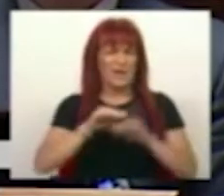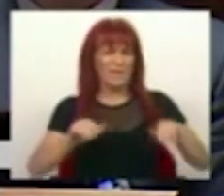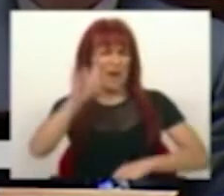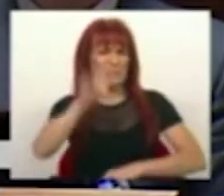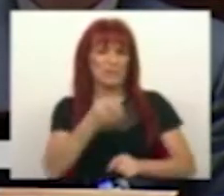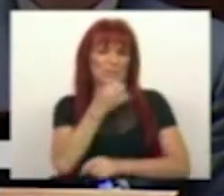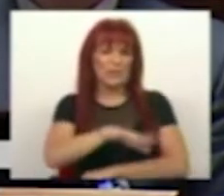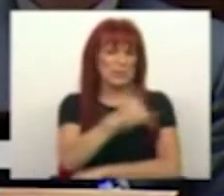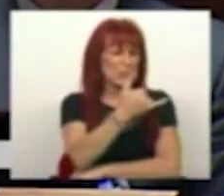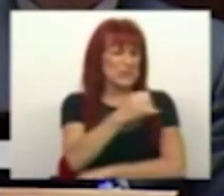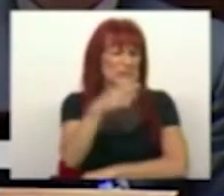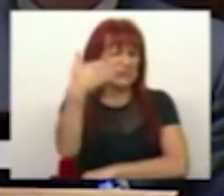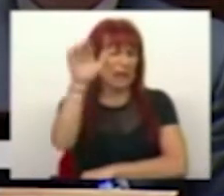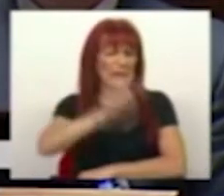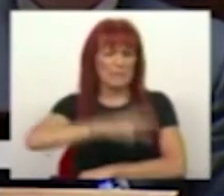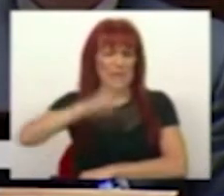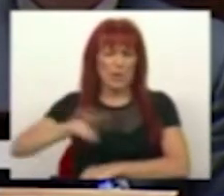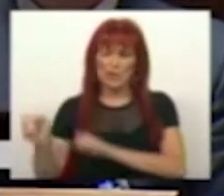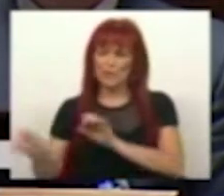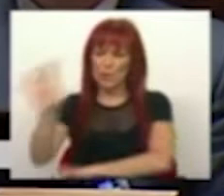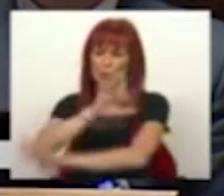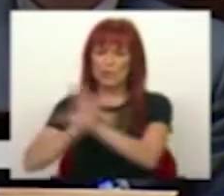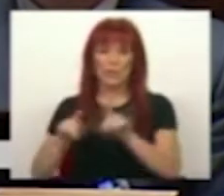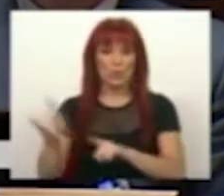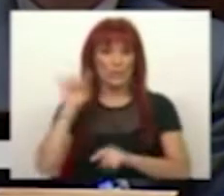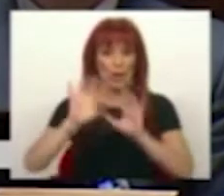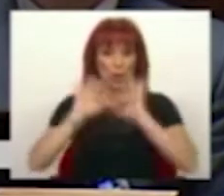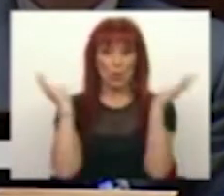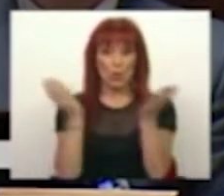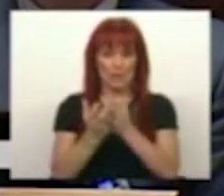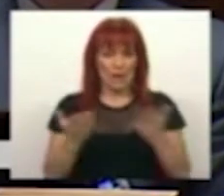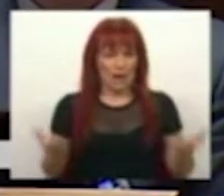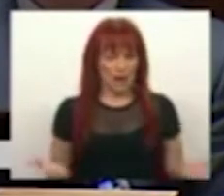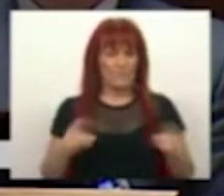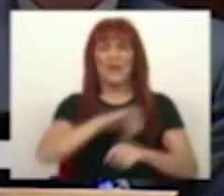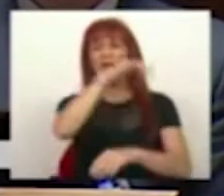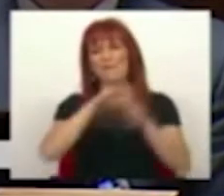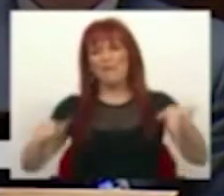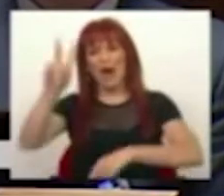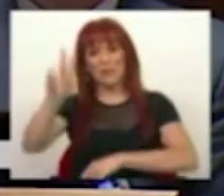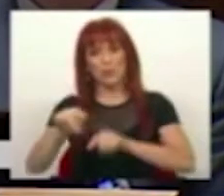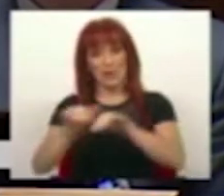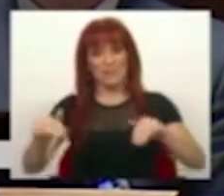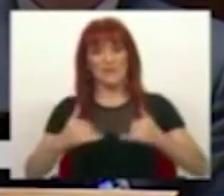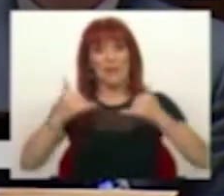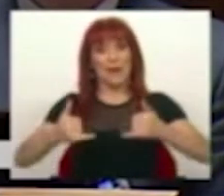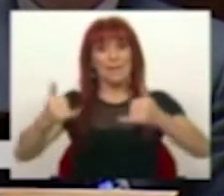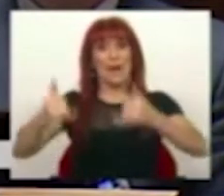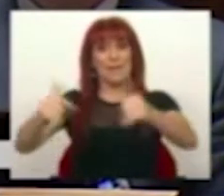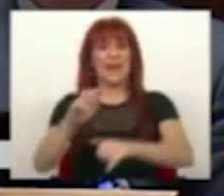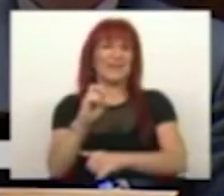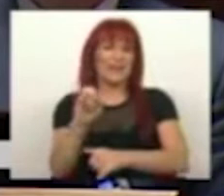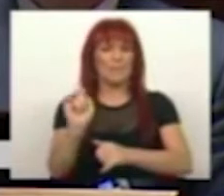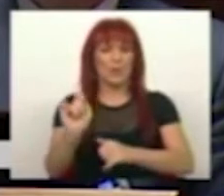fase perdia 200 e tal milhões de euros de fundos comunitários, que é o valor global da obra. Numa segunda fase, e estas fases sucediam-se de meia em meia